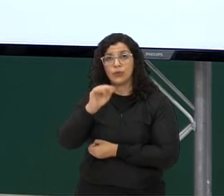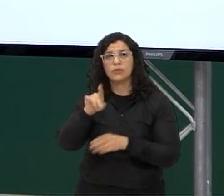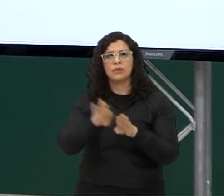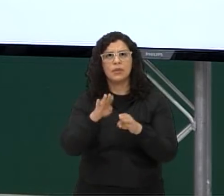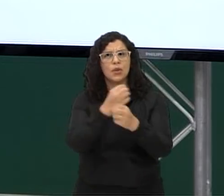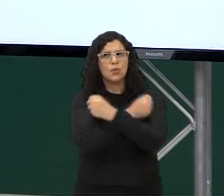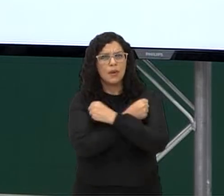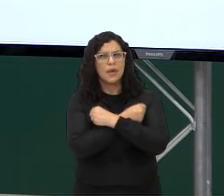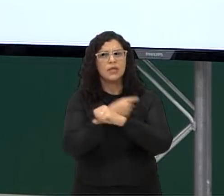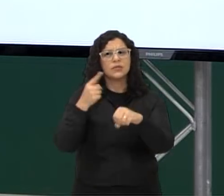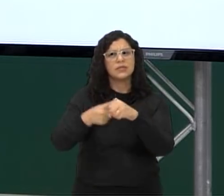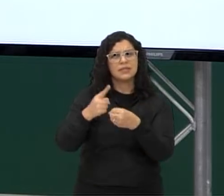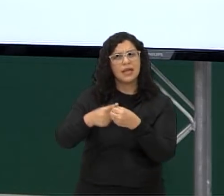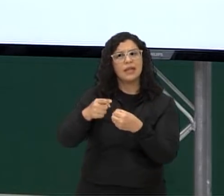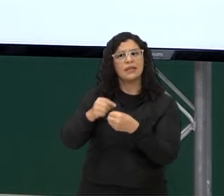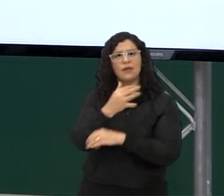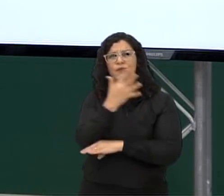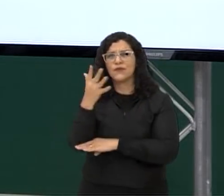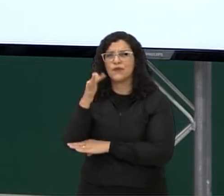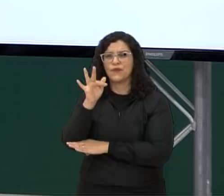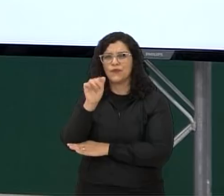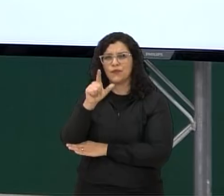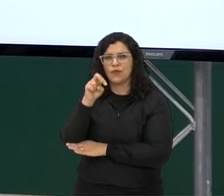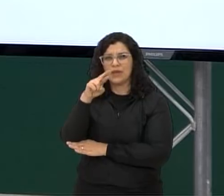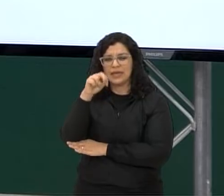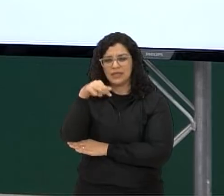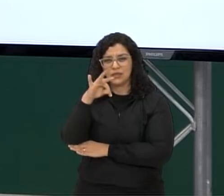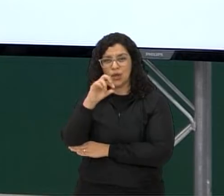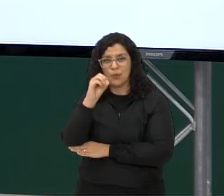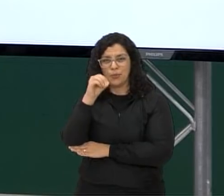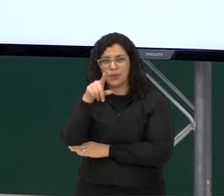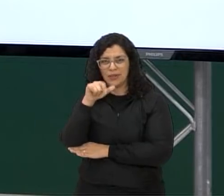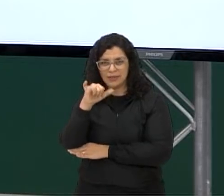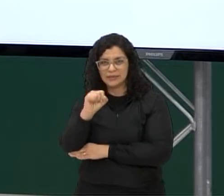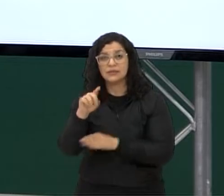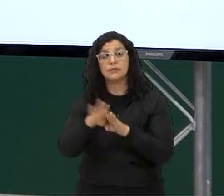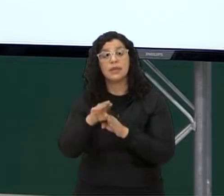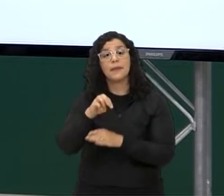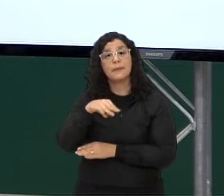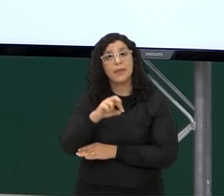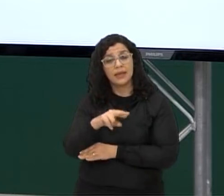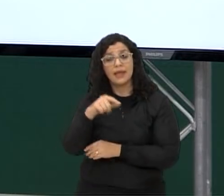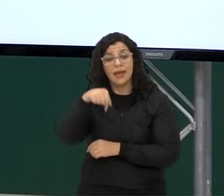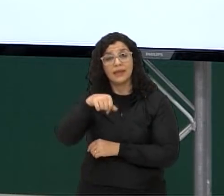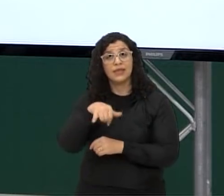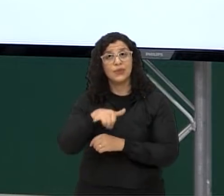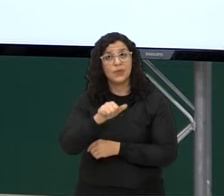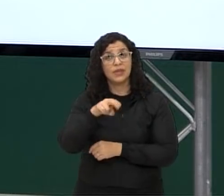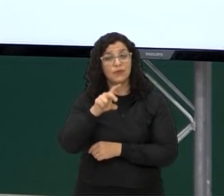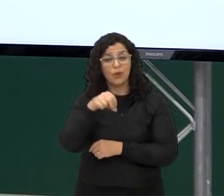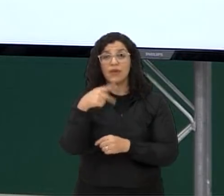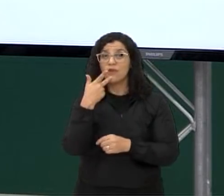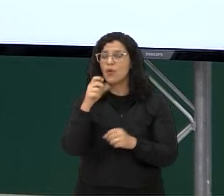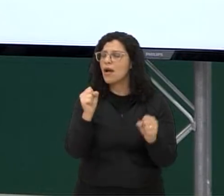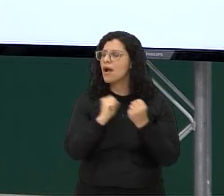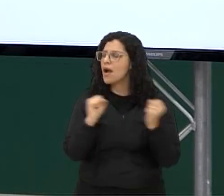de Florestópolis. E também a Maria Luísa, que aqui do Colégio Ivone Pimentel, está mandando, falou que adora as suas aulas,